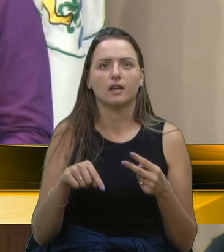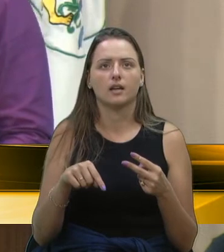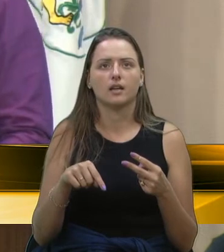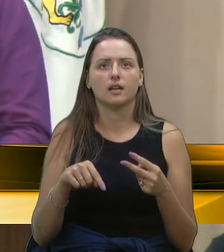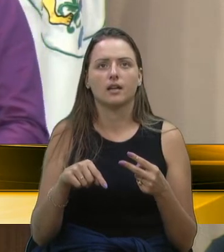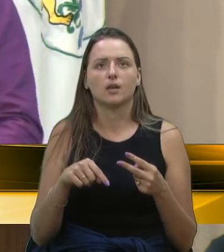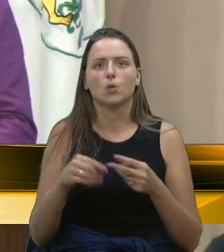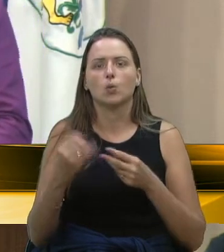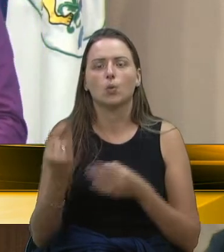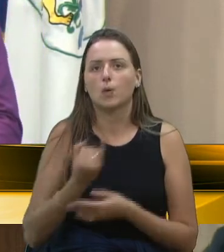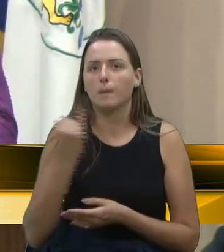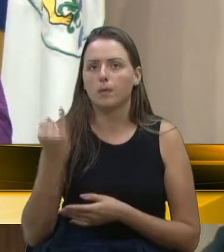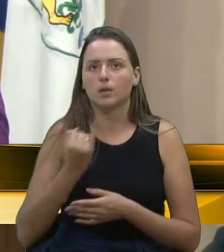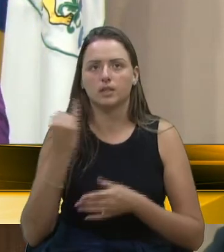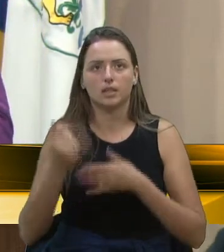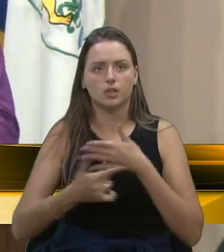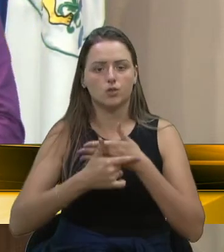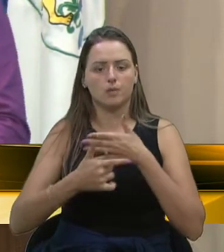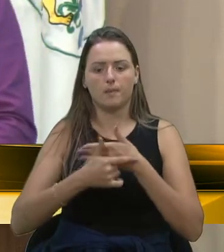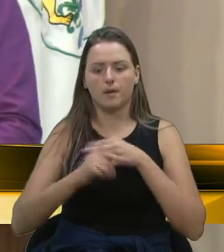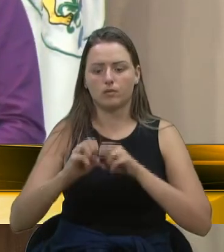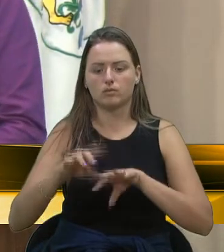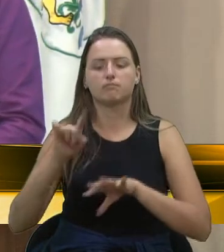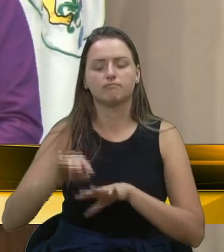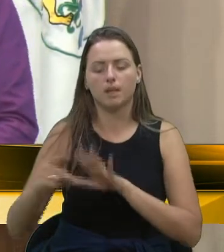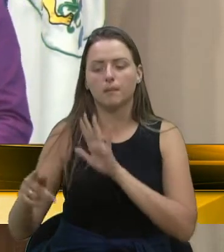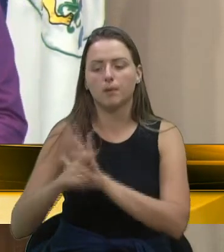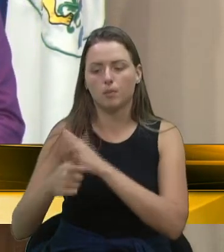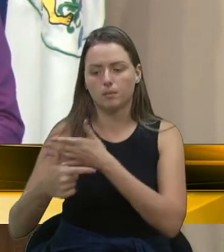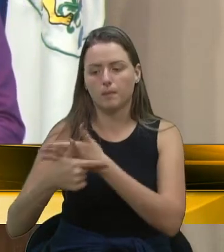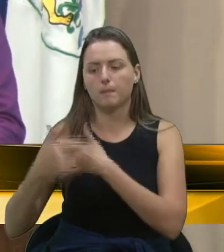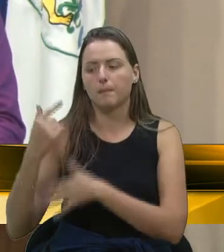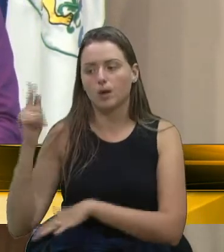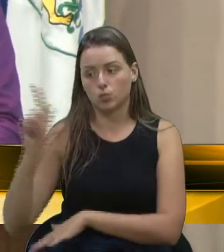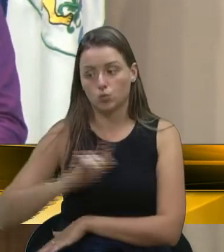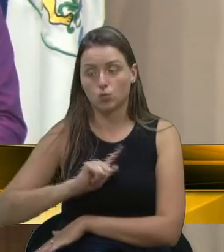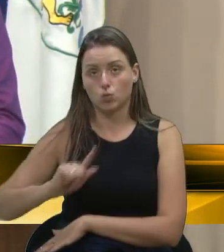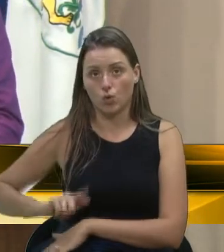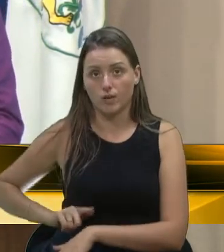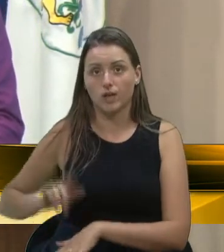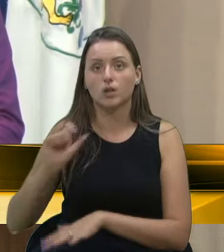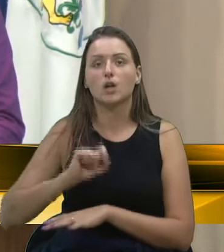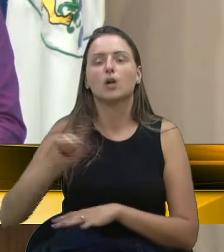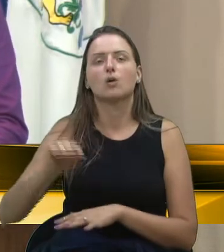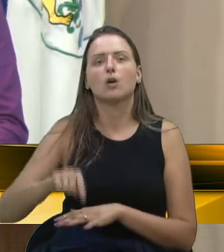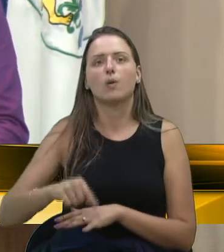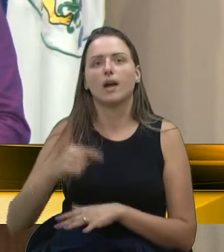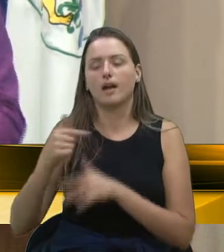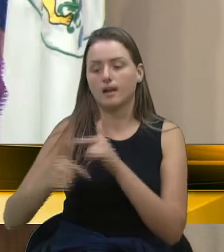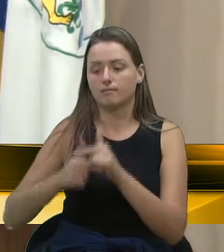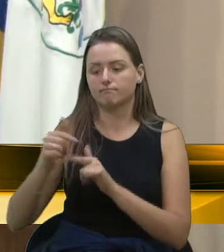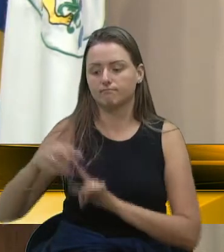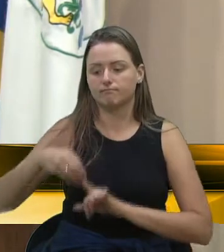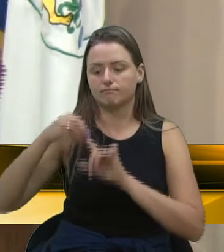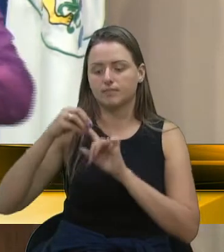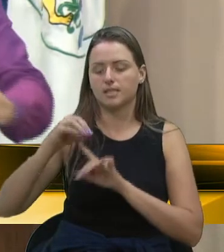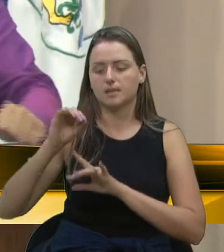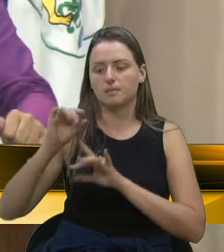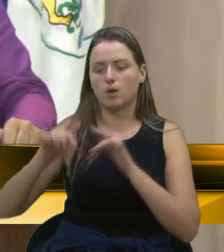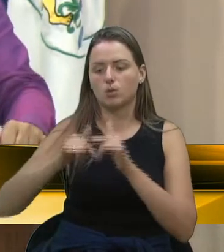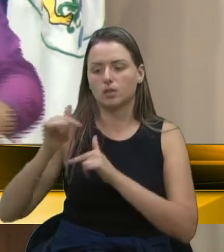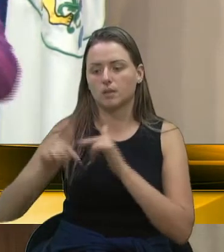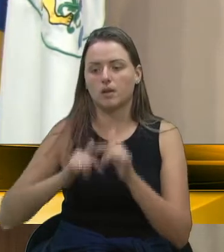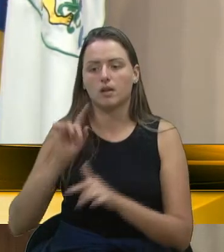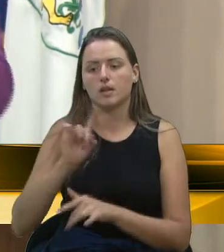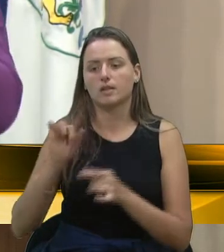da educação. Isso cabe ao governador, de fato, vereador Cadori. Quem determina quais são os serviços essenciais é o governador, que não fez cogestão